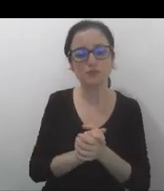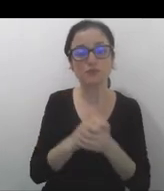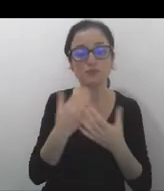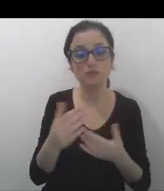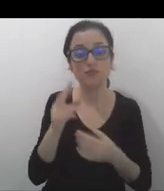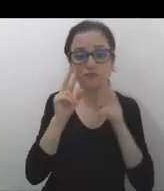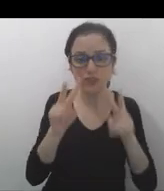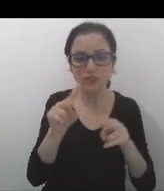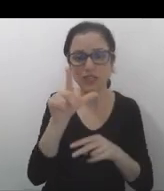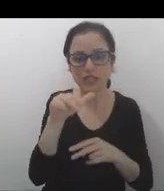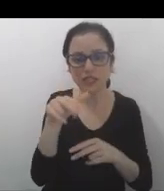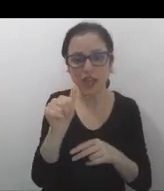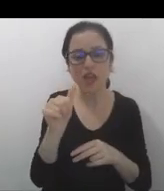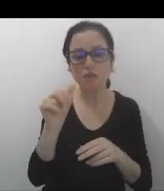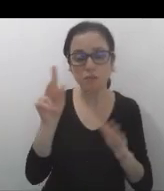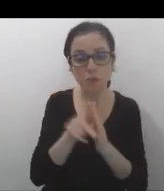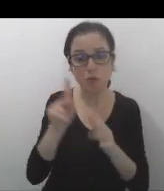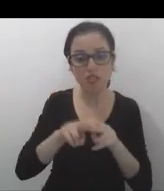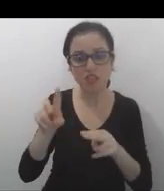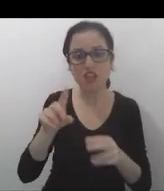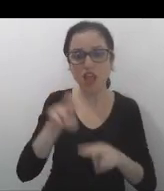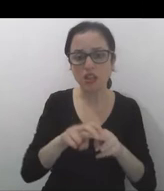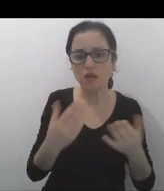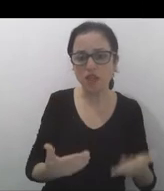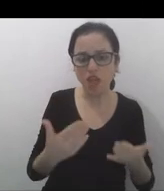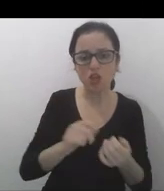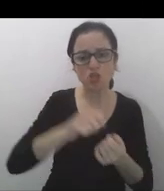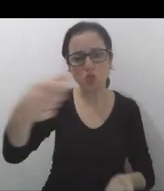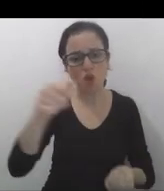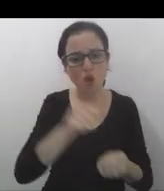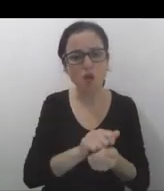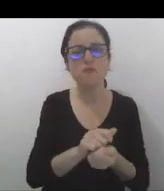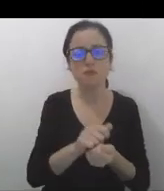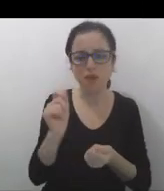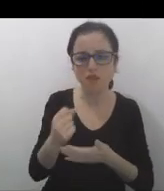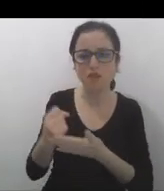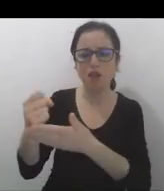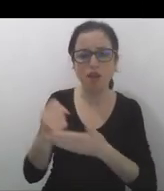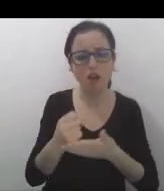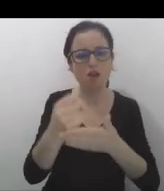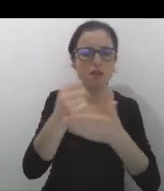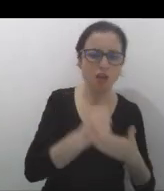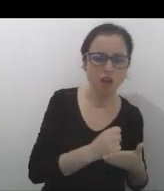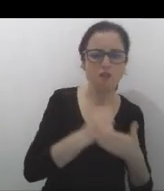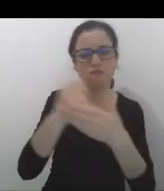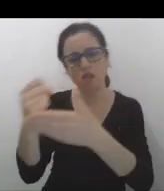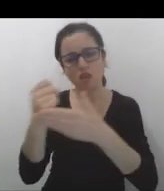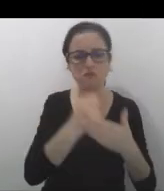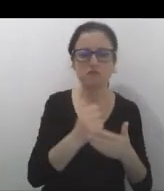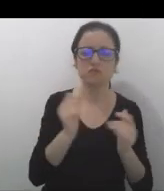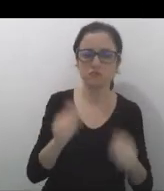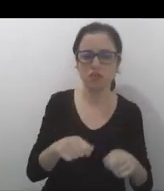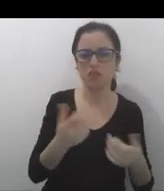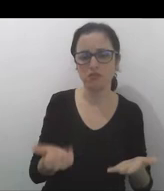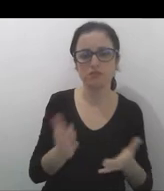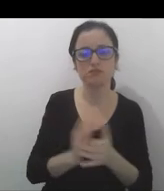assim, de uma visão dali na cadeira, é uma cadeira leve, uma cadeira dobrável, uma cadeira que você pode